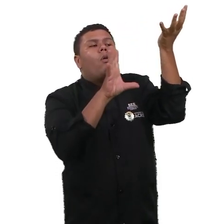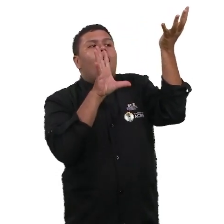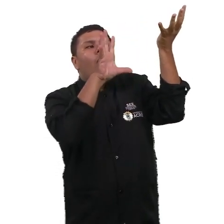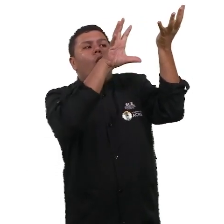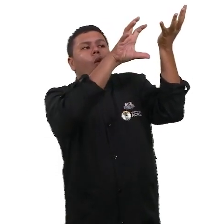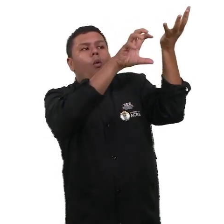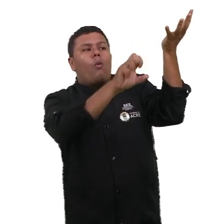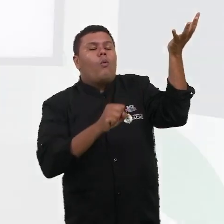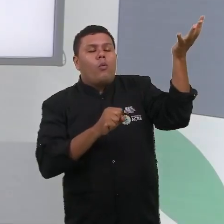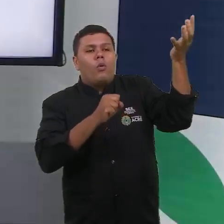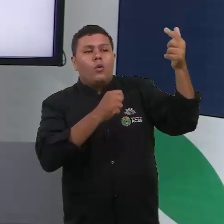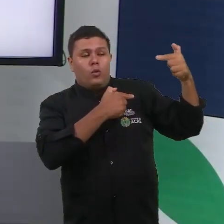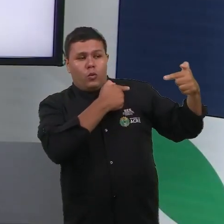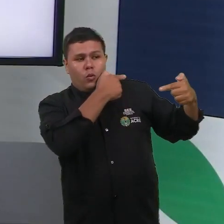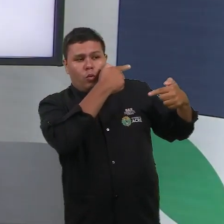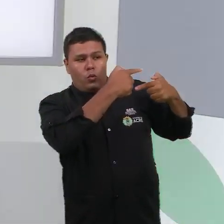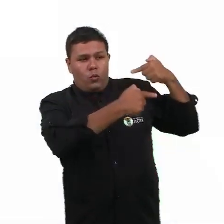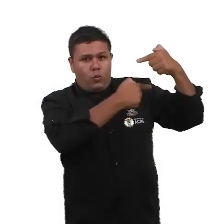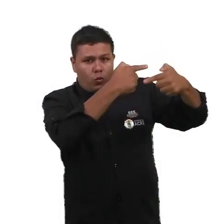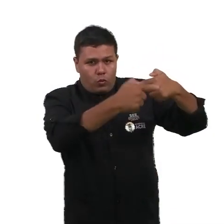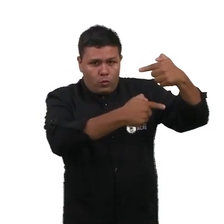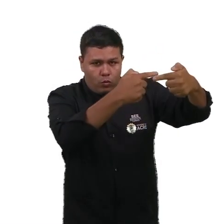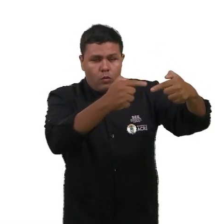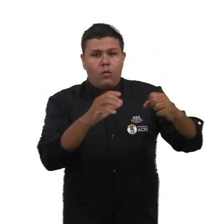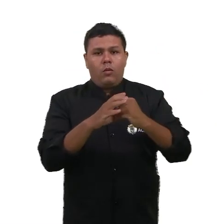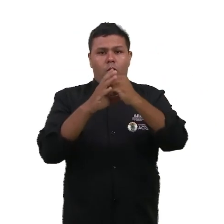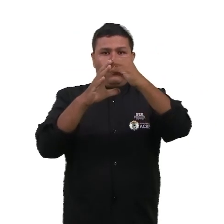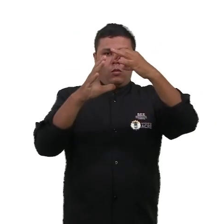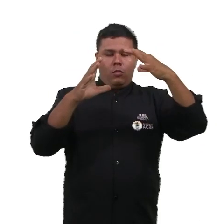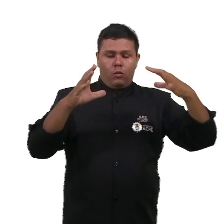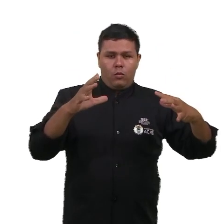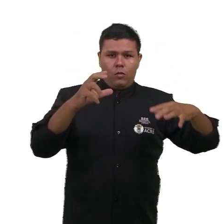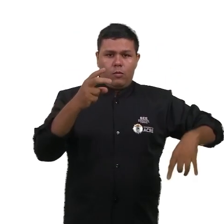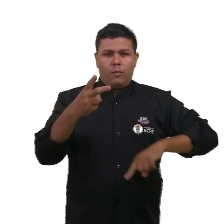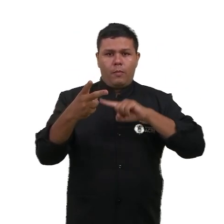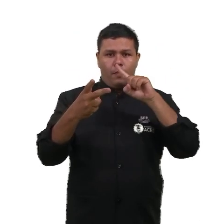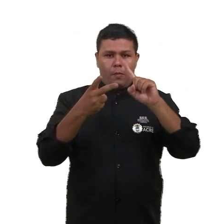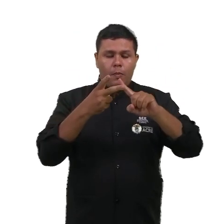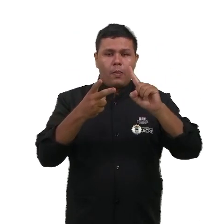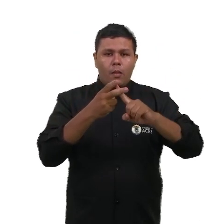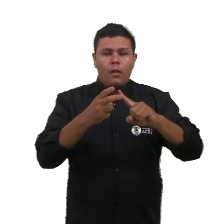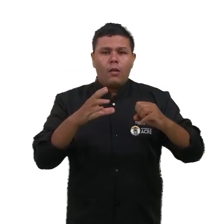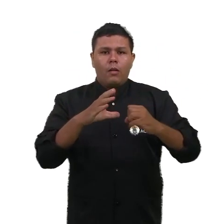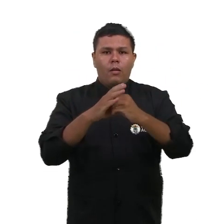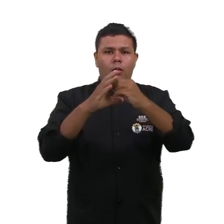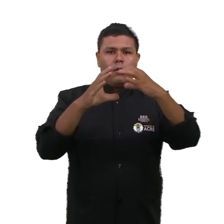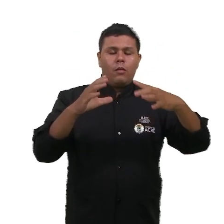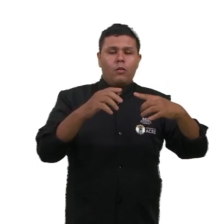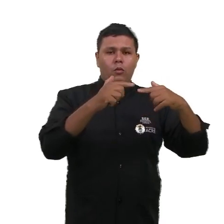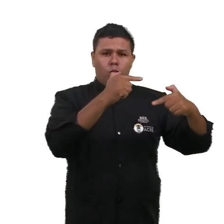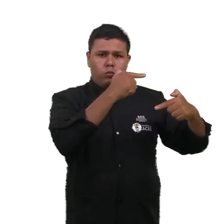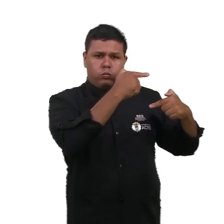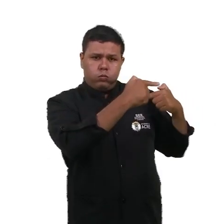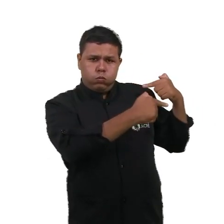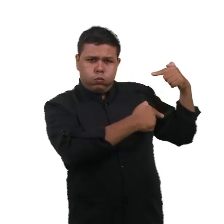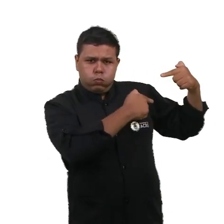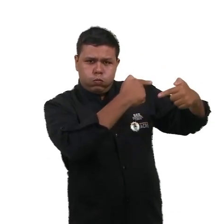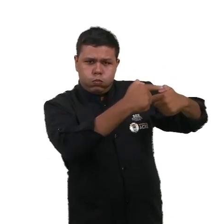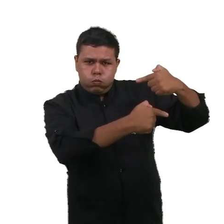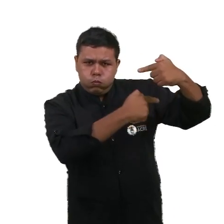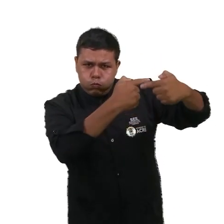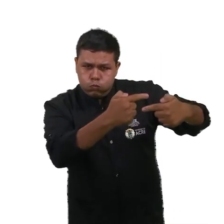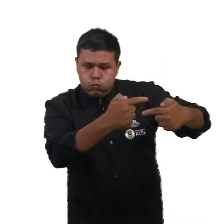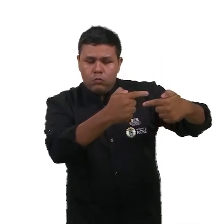seus descendentes. Com isso, a gente tem a segunda lei, características transmitidas aos descendentes,